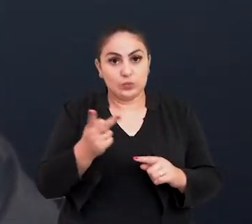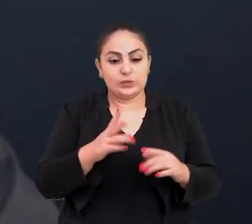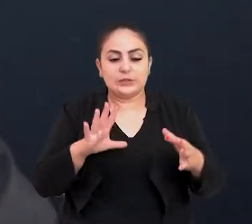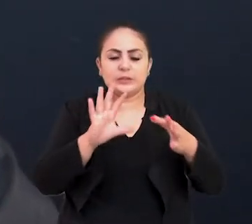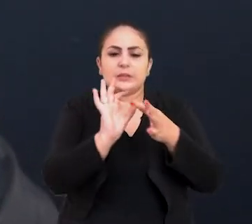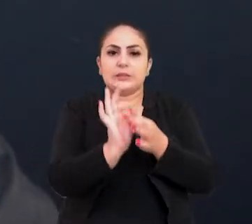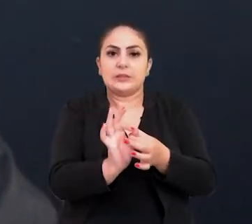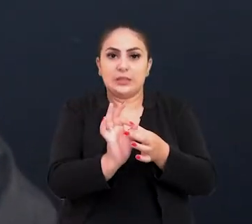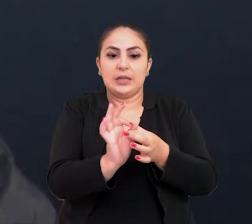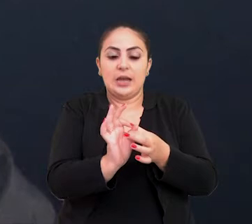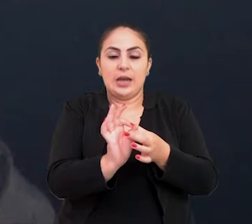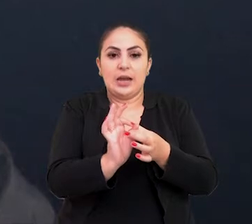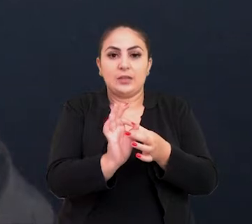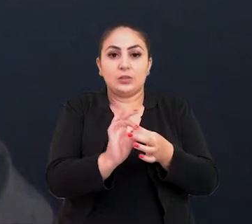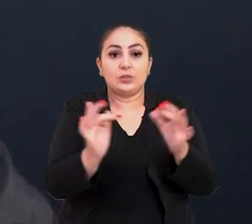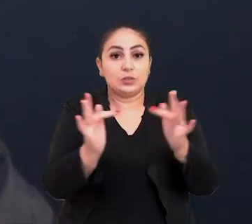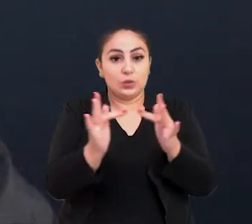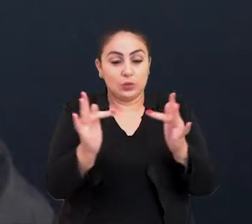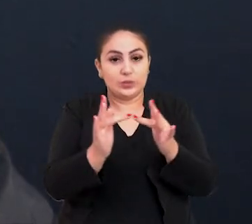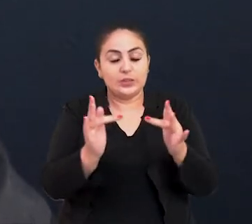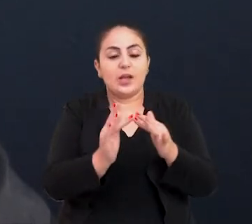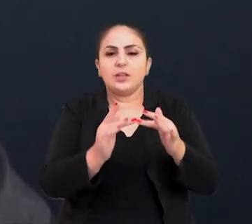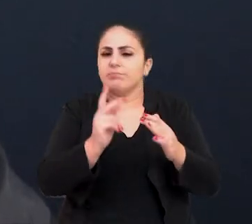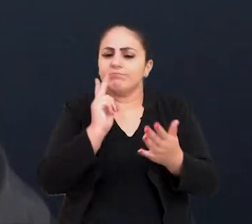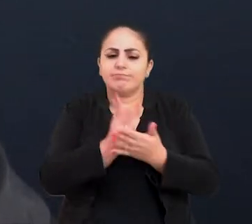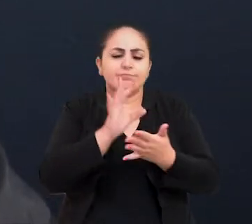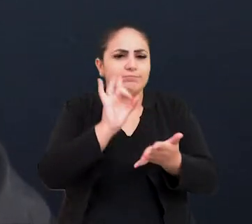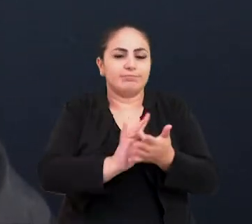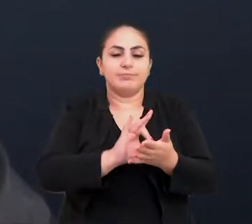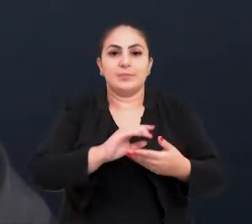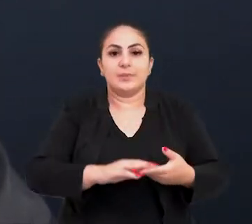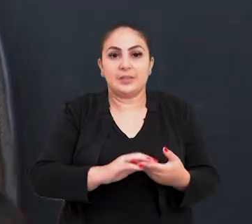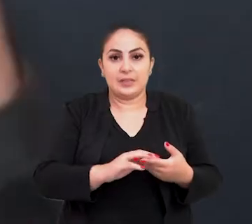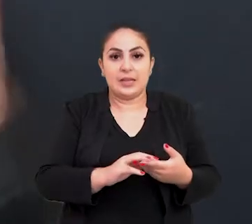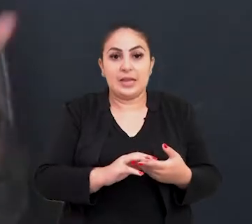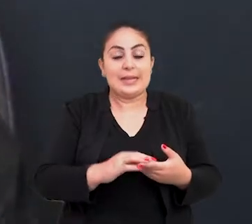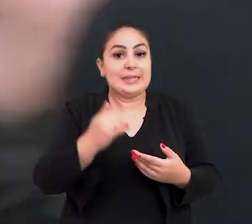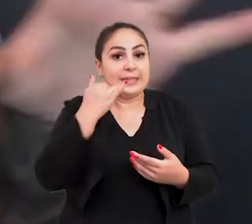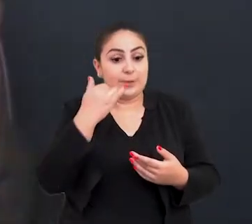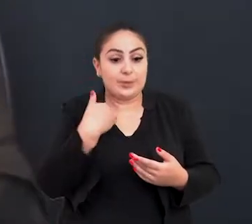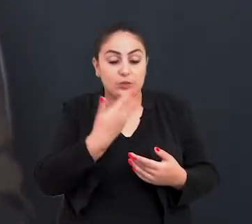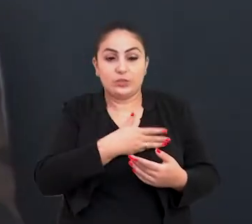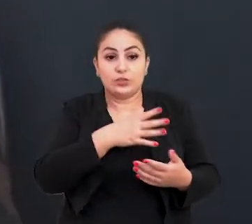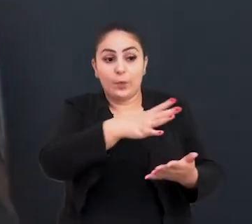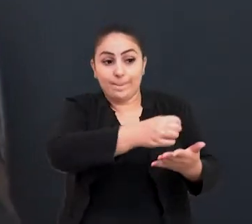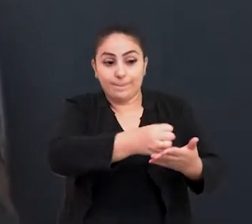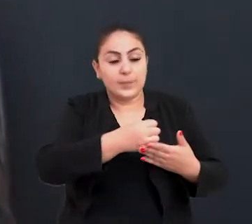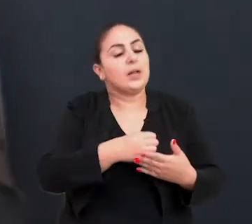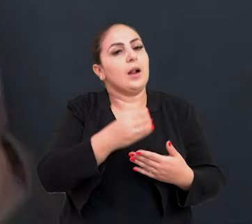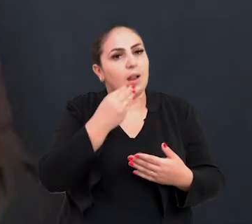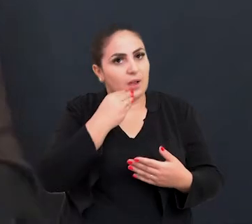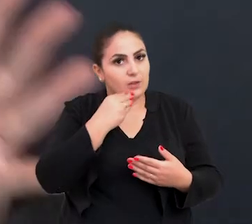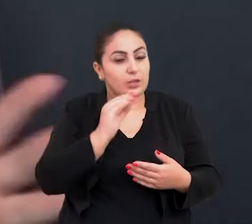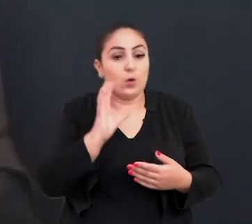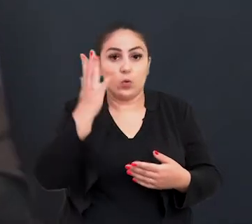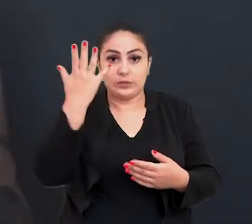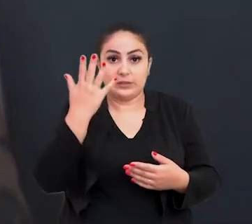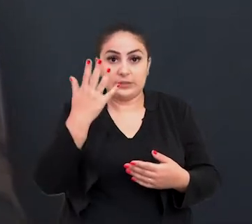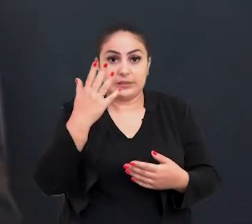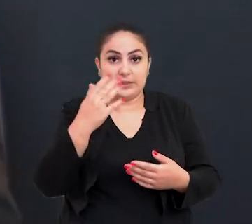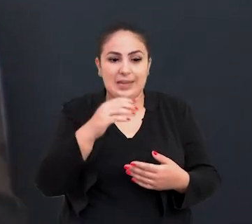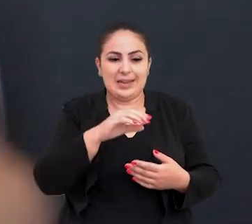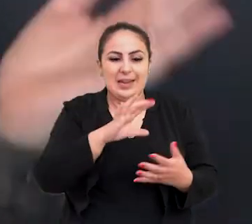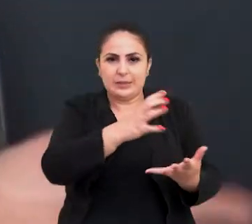os laços criados durante este convívio ficam para sempre. Ligaram para nós, a gente foi fazer um resgate. Claro que quando acontece